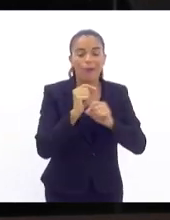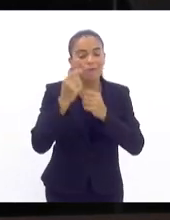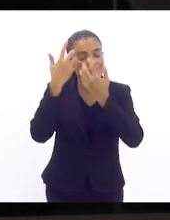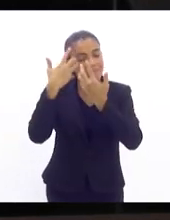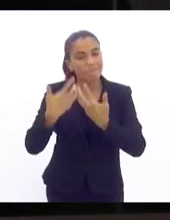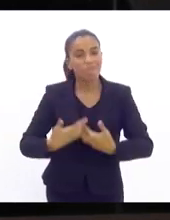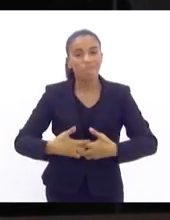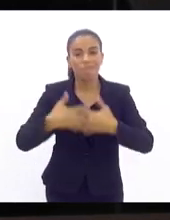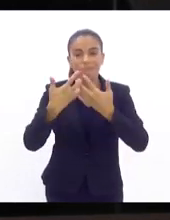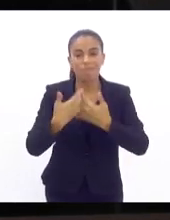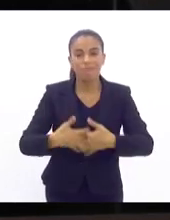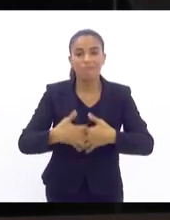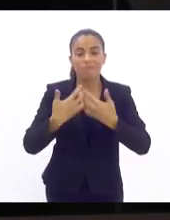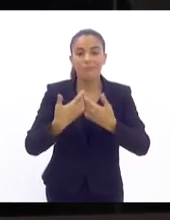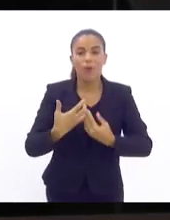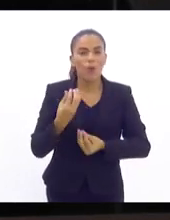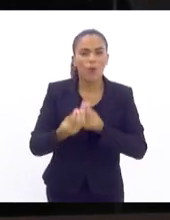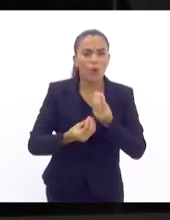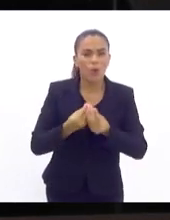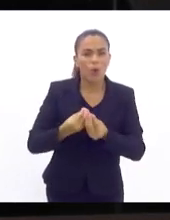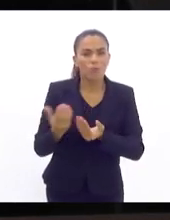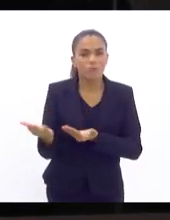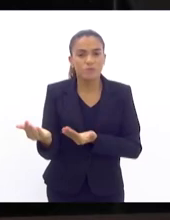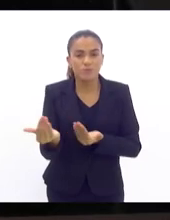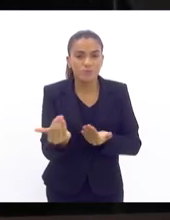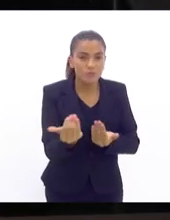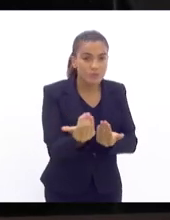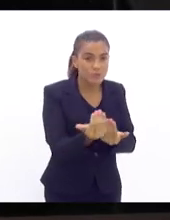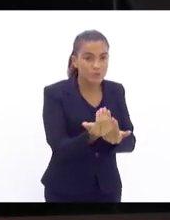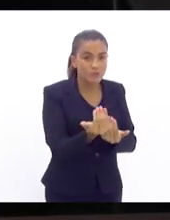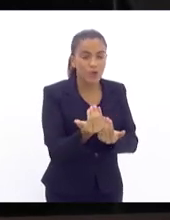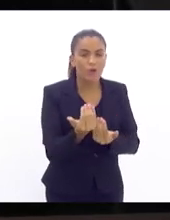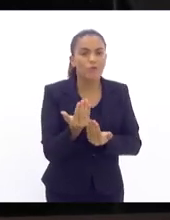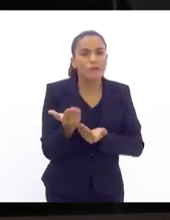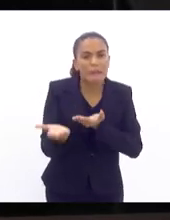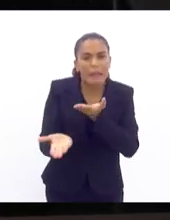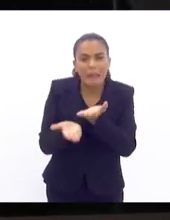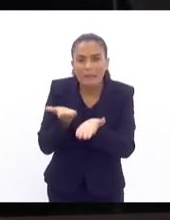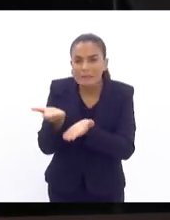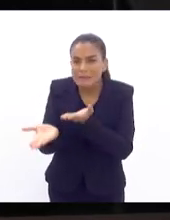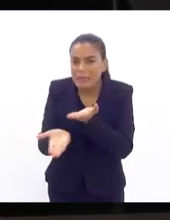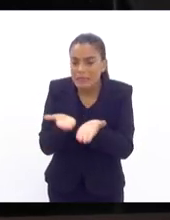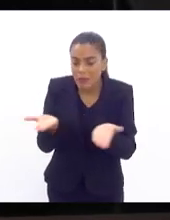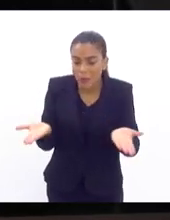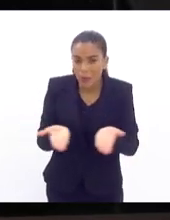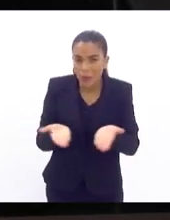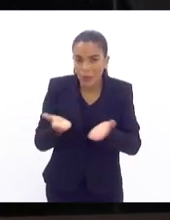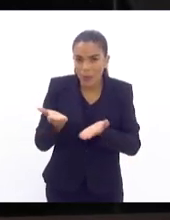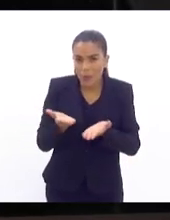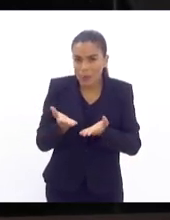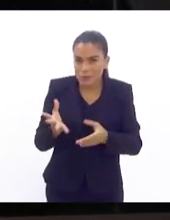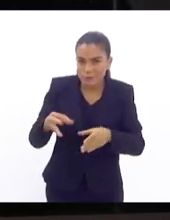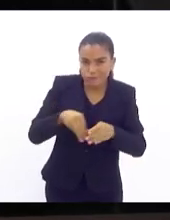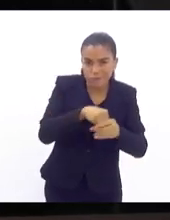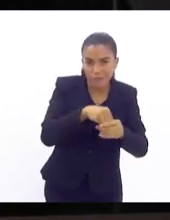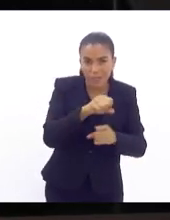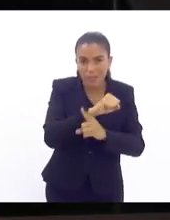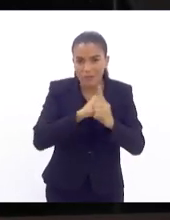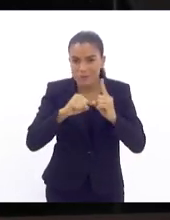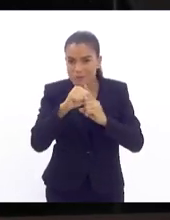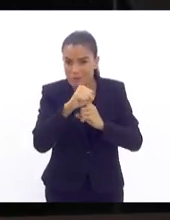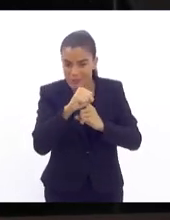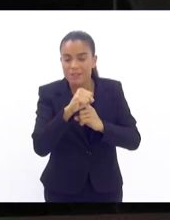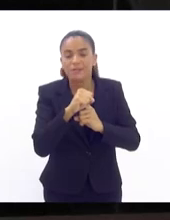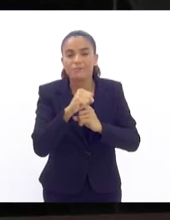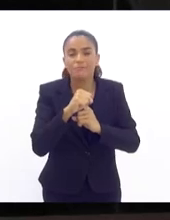os nossos jovens, eles estão sendo tratados hoje na sociedade,